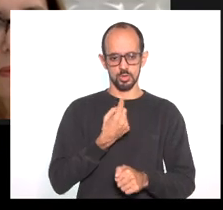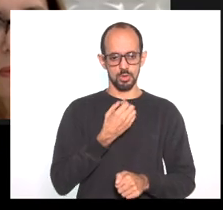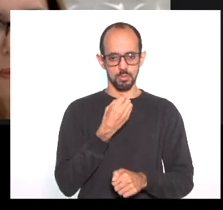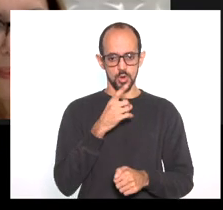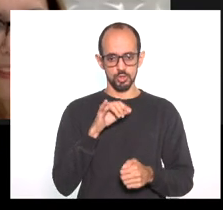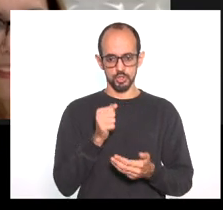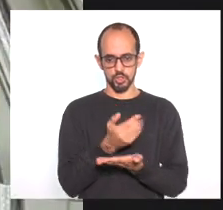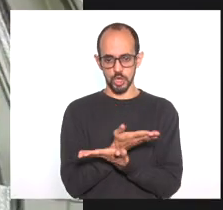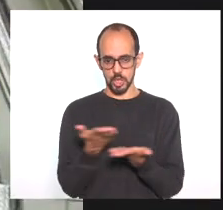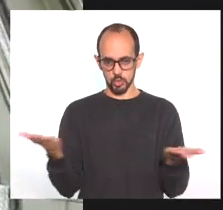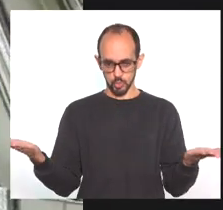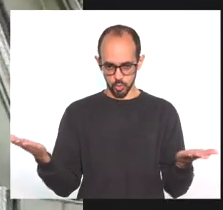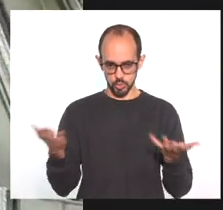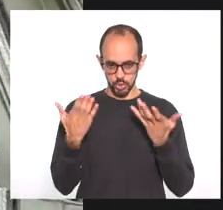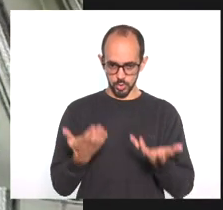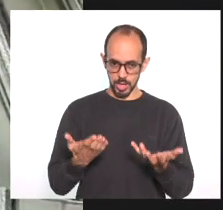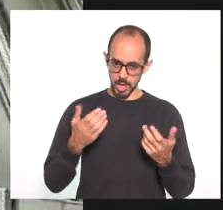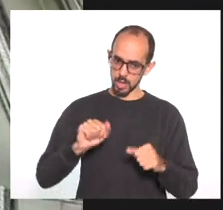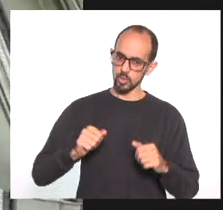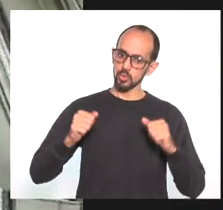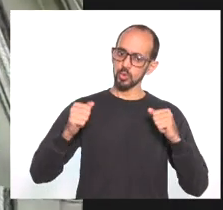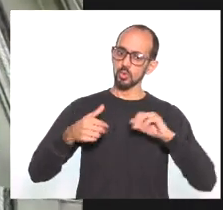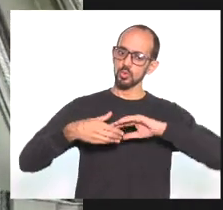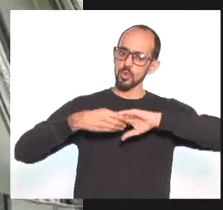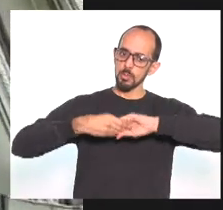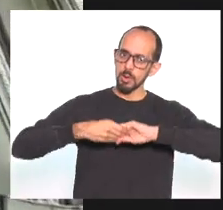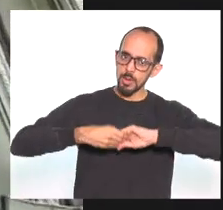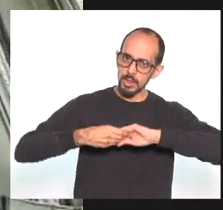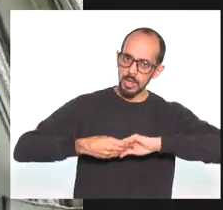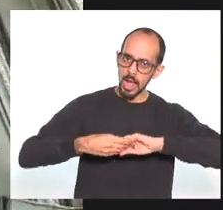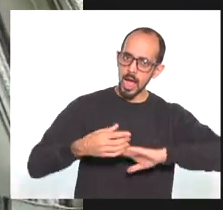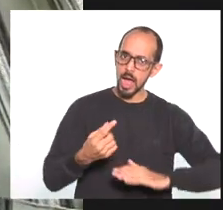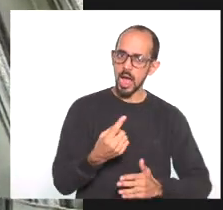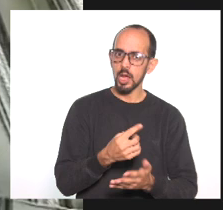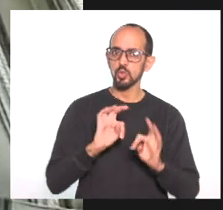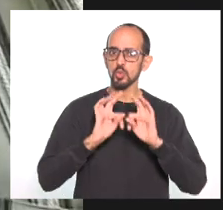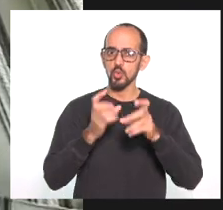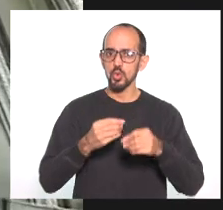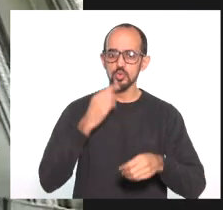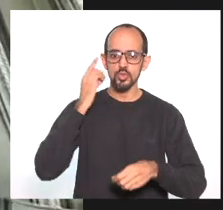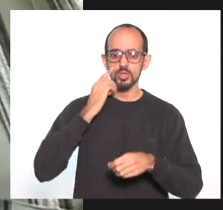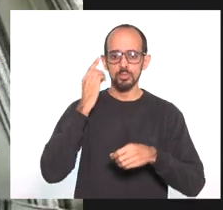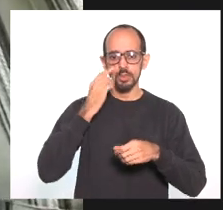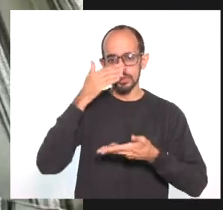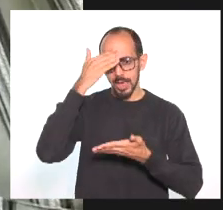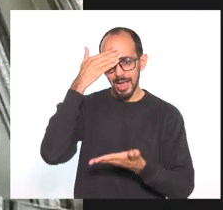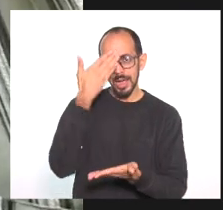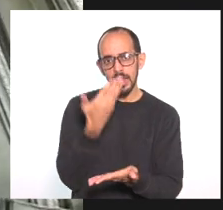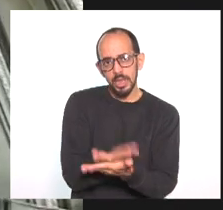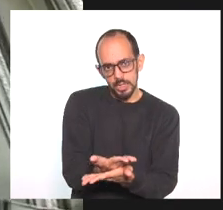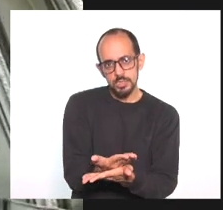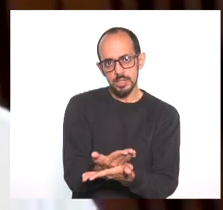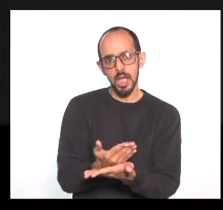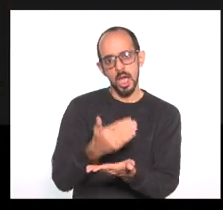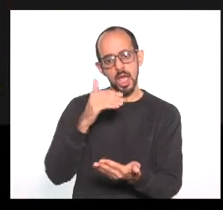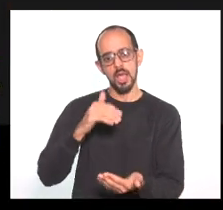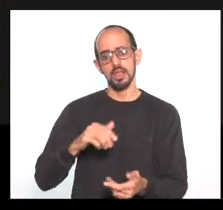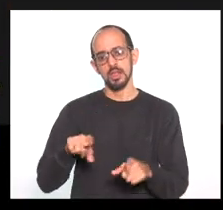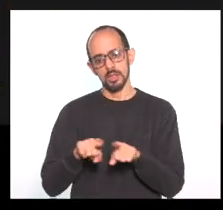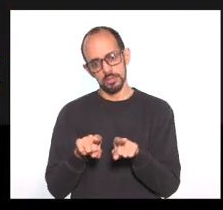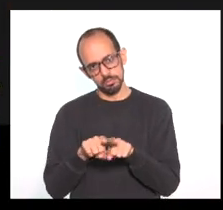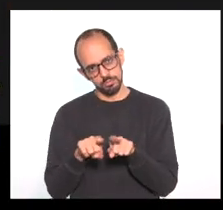Só queria cumprimentar a todos os deputados, agradecer a confiança e manifestar o prazer de